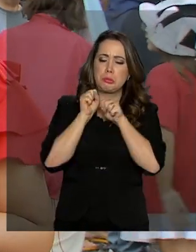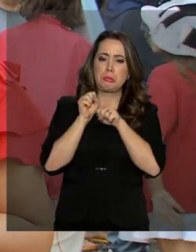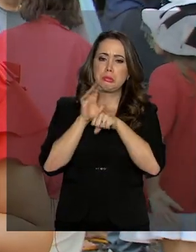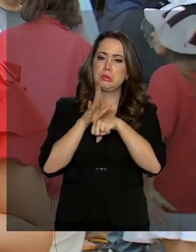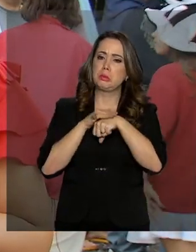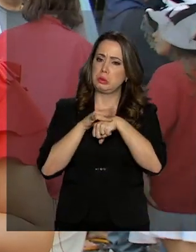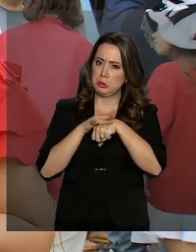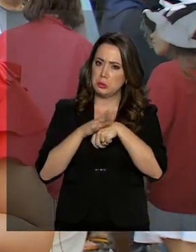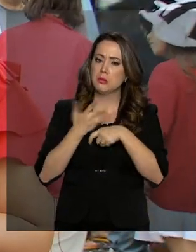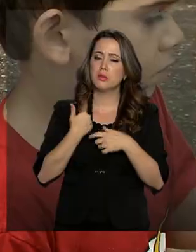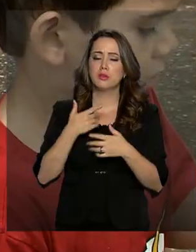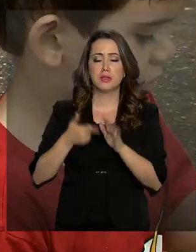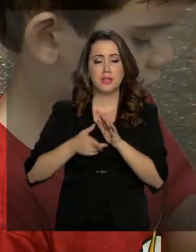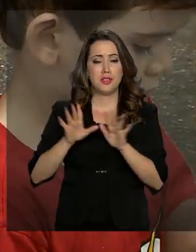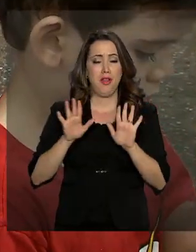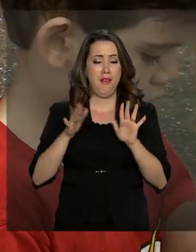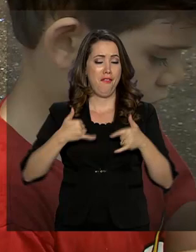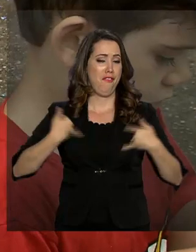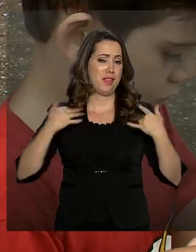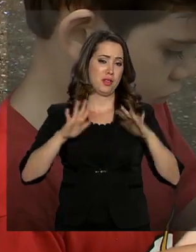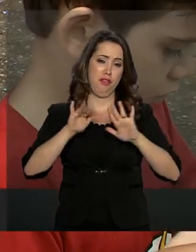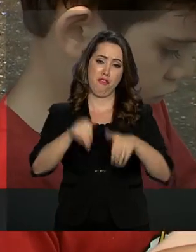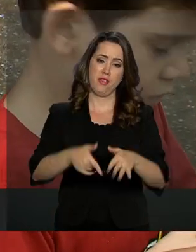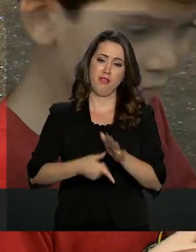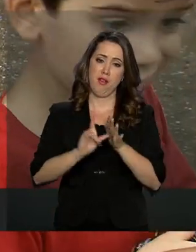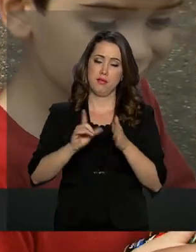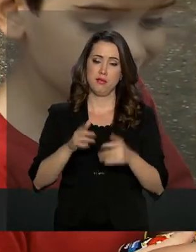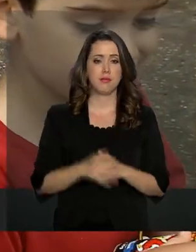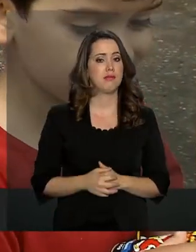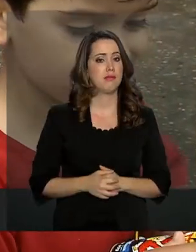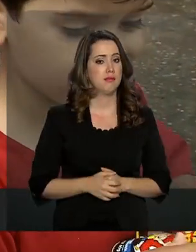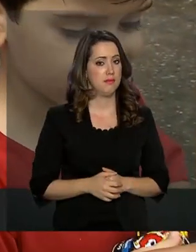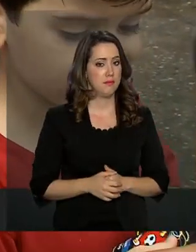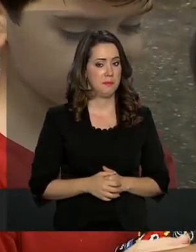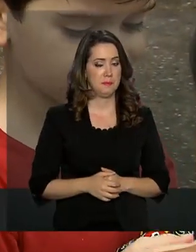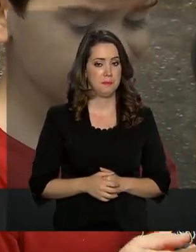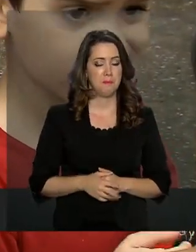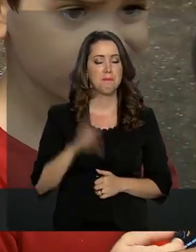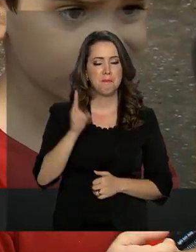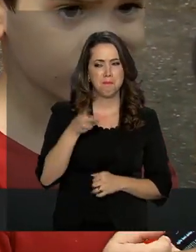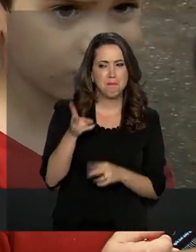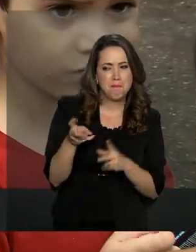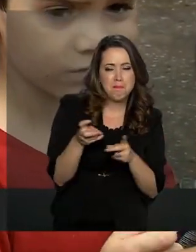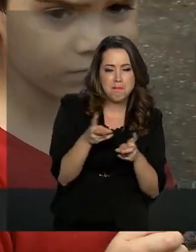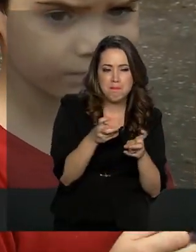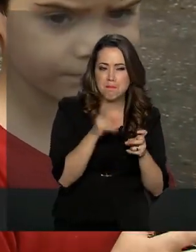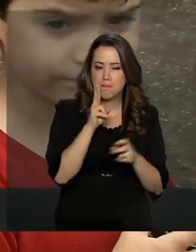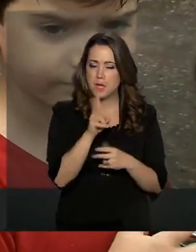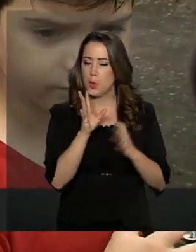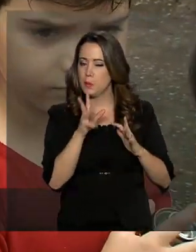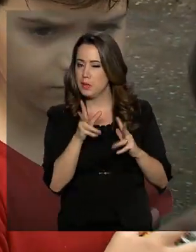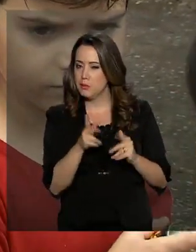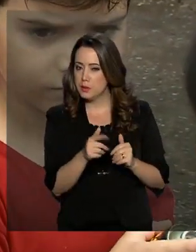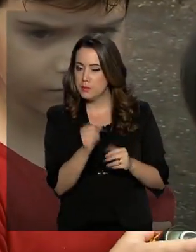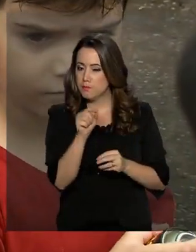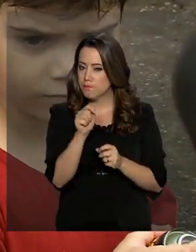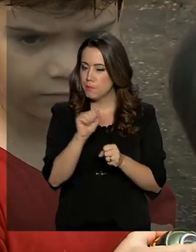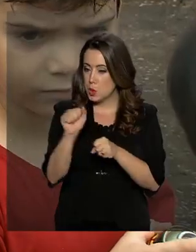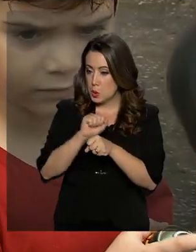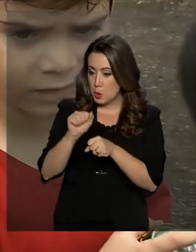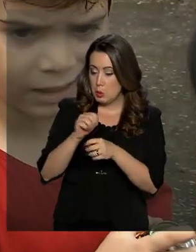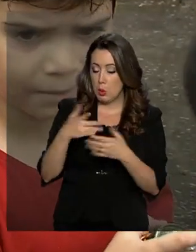terminar antes da hora. A gente sempre observa, vê a limpeza, o cuidado, a limpeza